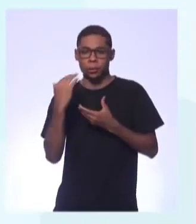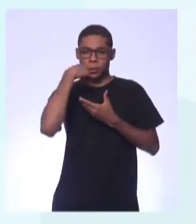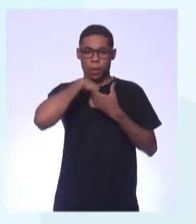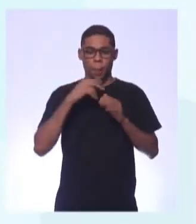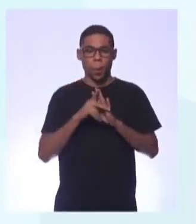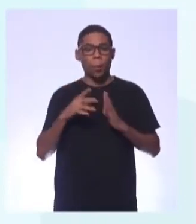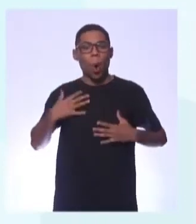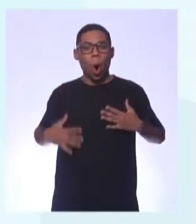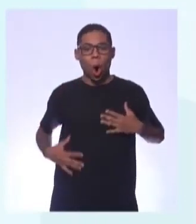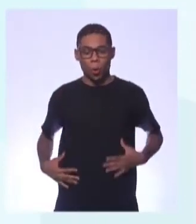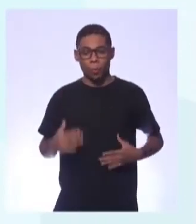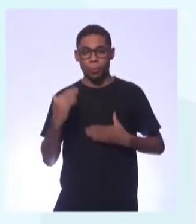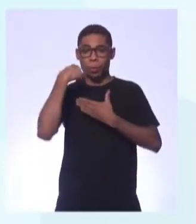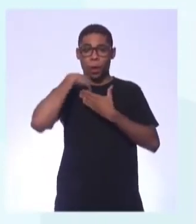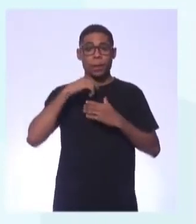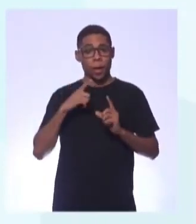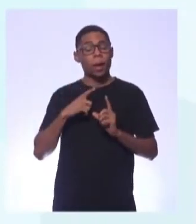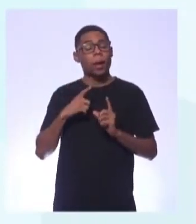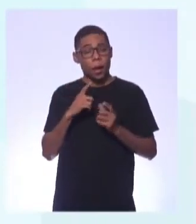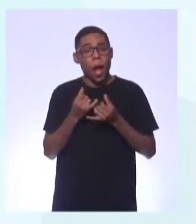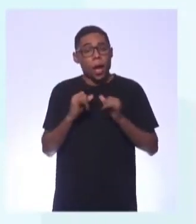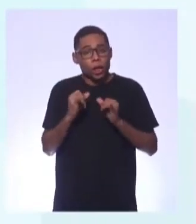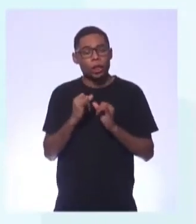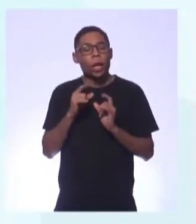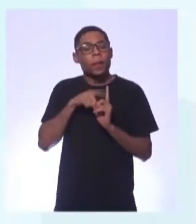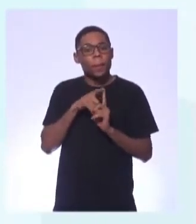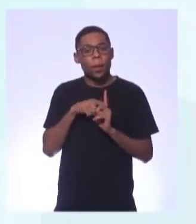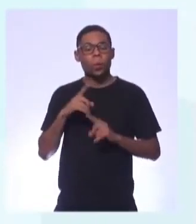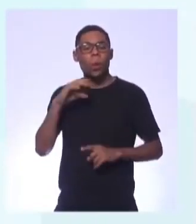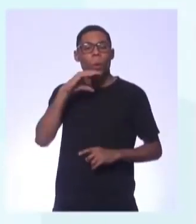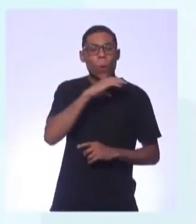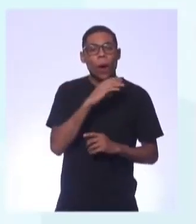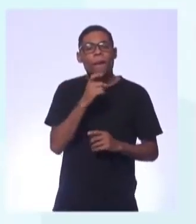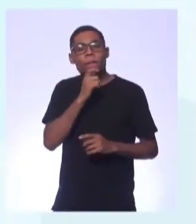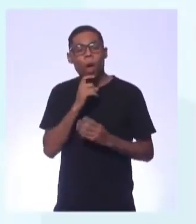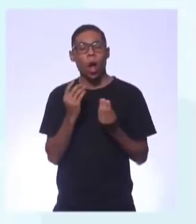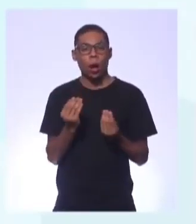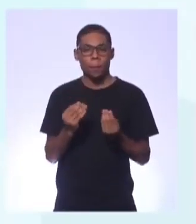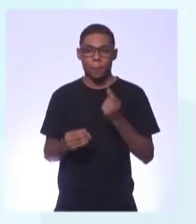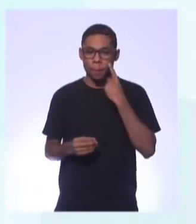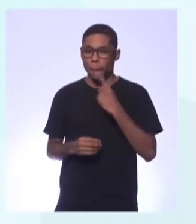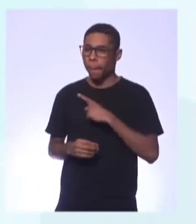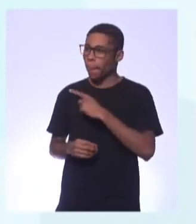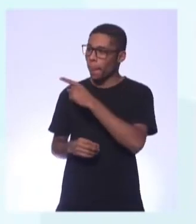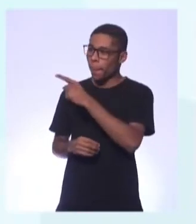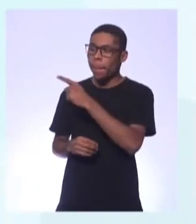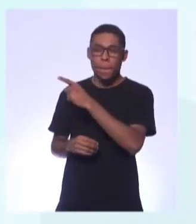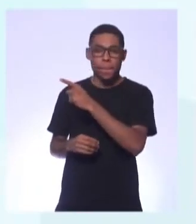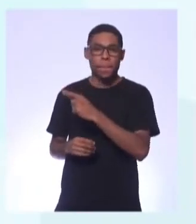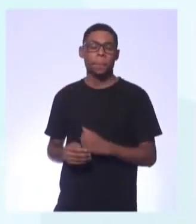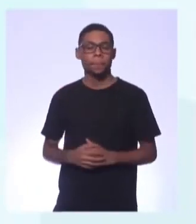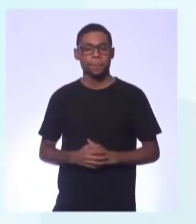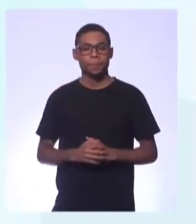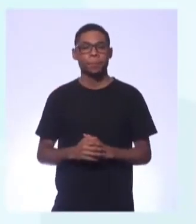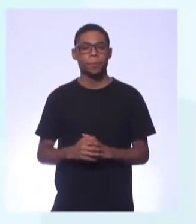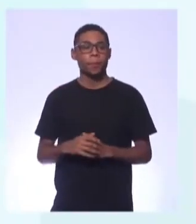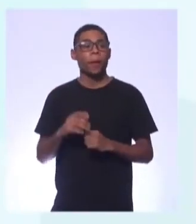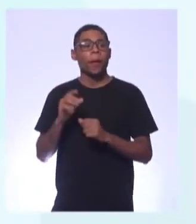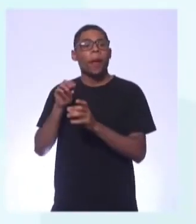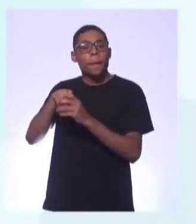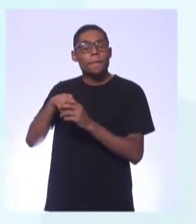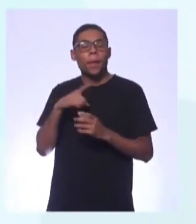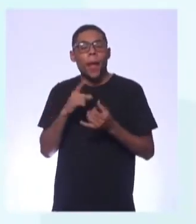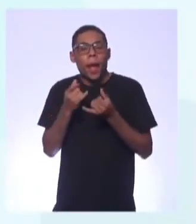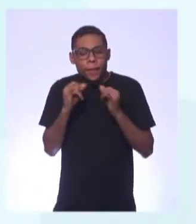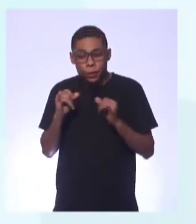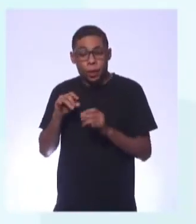É lógico que o corpo tem que estar em equilíbrio térmico, isso é muito importante. Então eu coloquei aí para você, né? Aí tem uma molécula, vai ganhar energia, vai ter uma